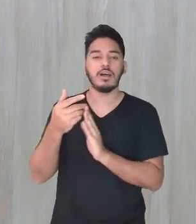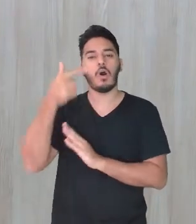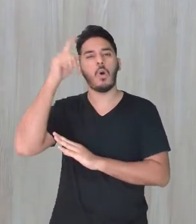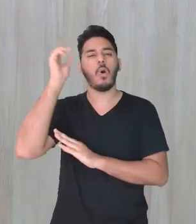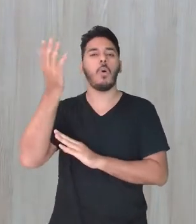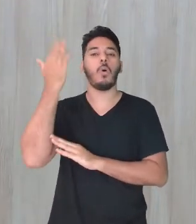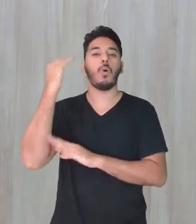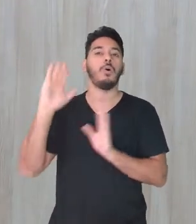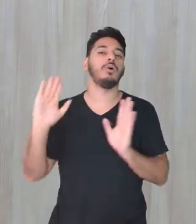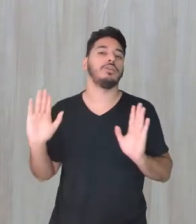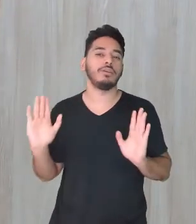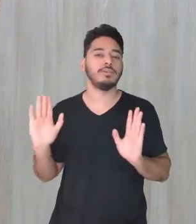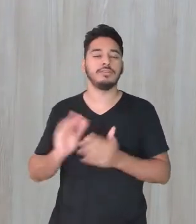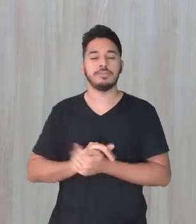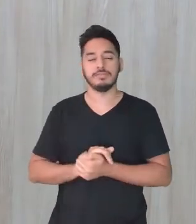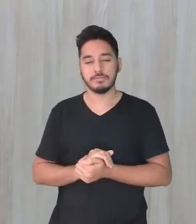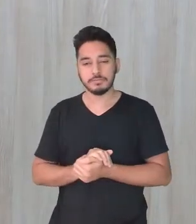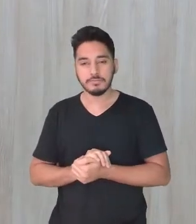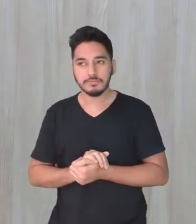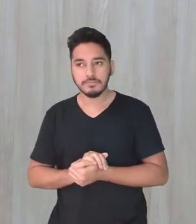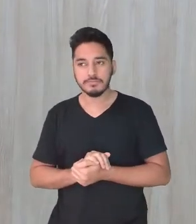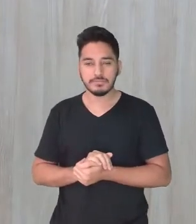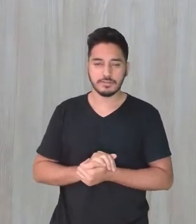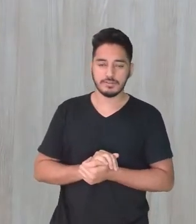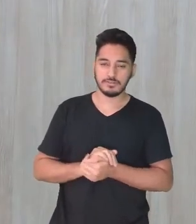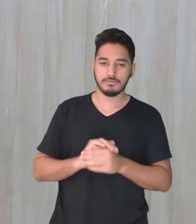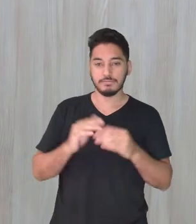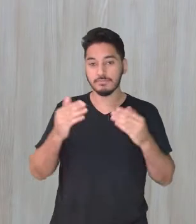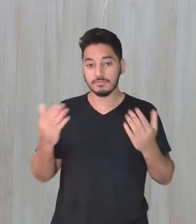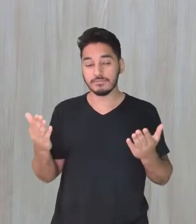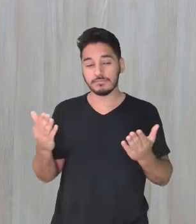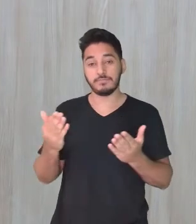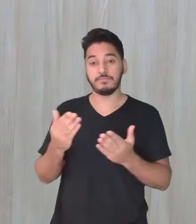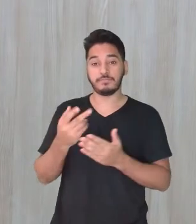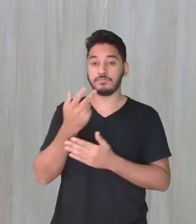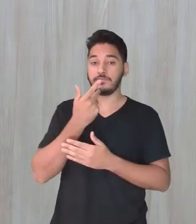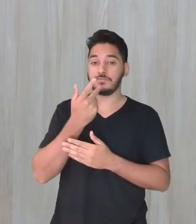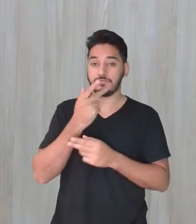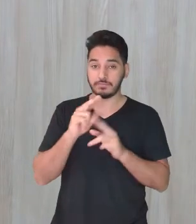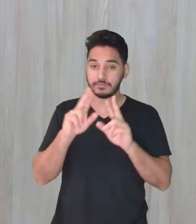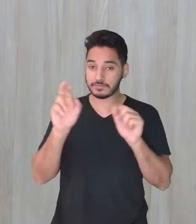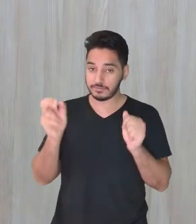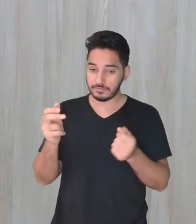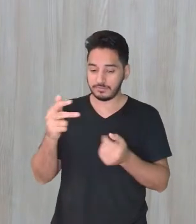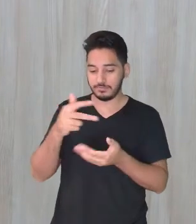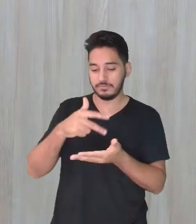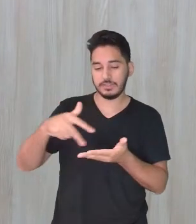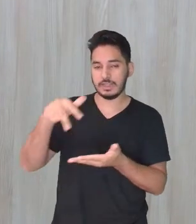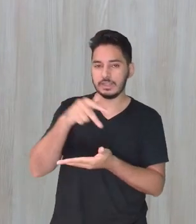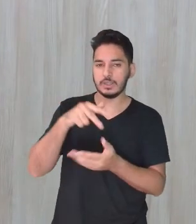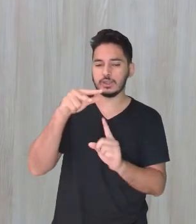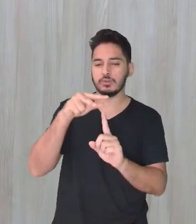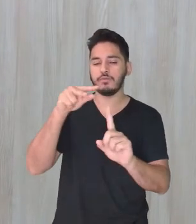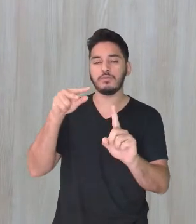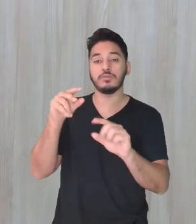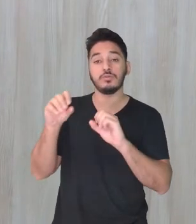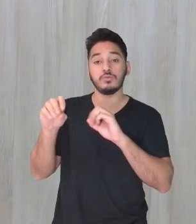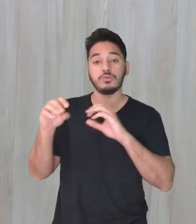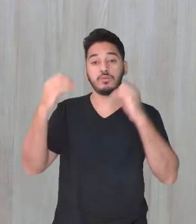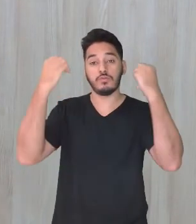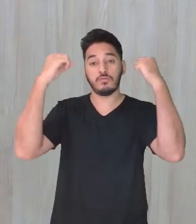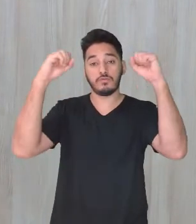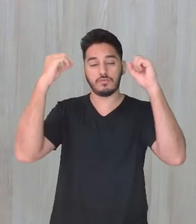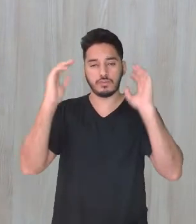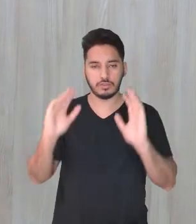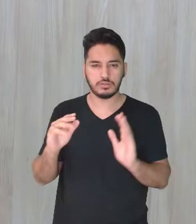coisa mais... E é Recente, isto. né? Então a gente vai falar aí sobre a dança numa perspectiva da educação física, né?